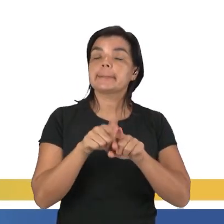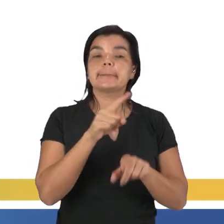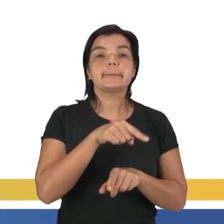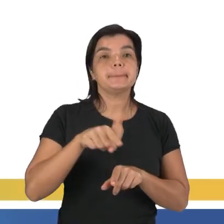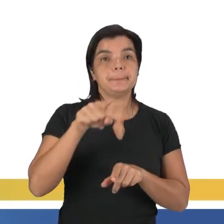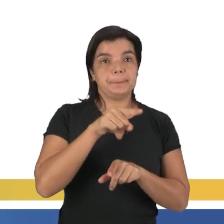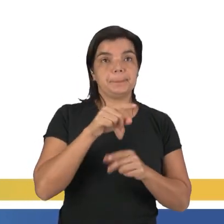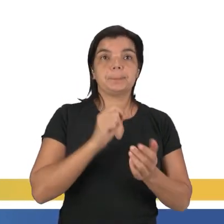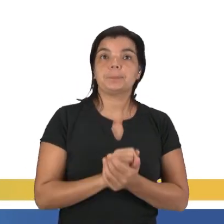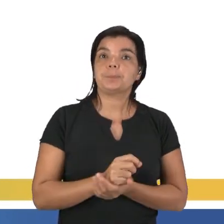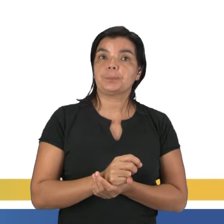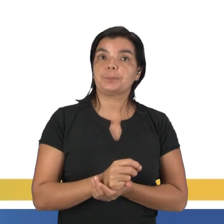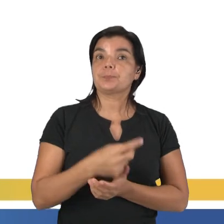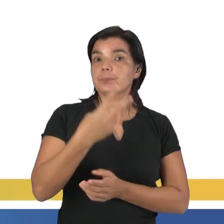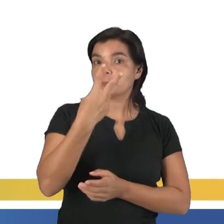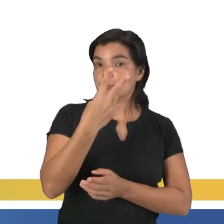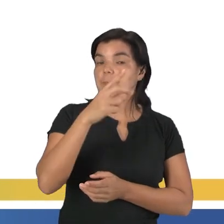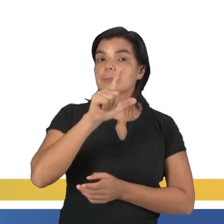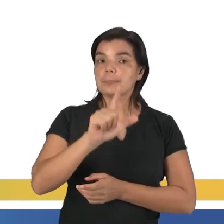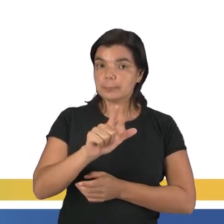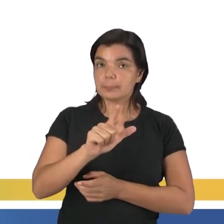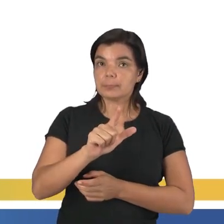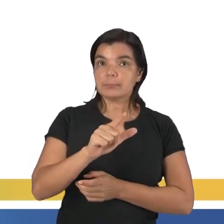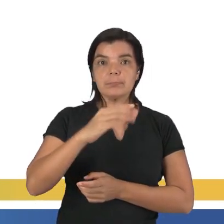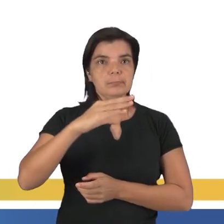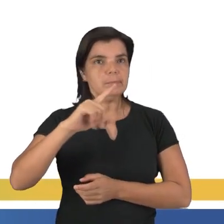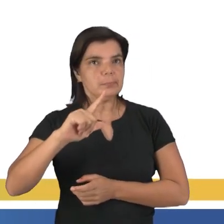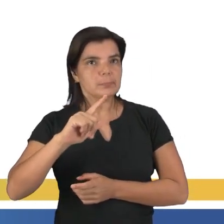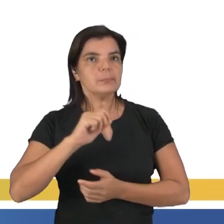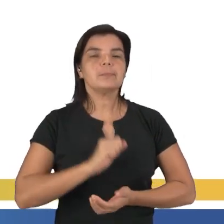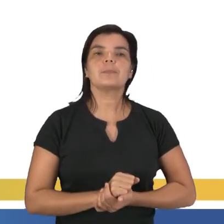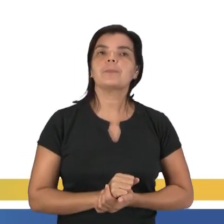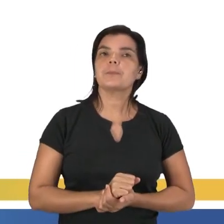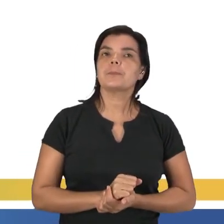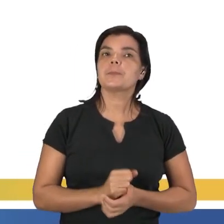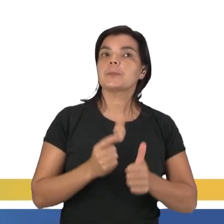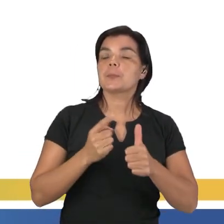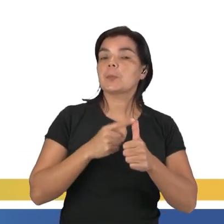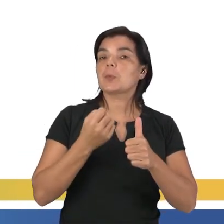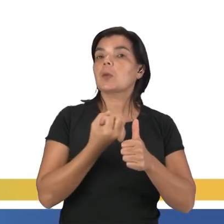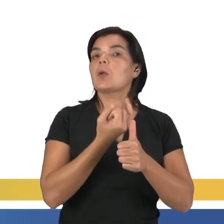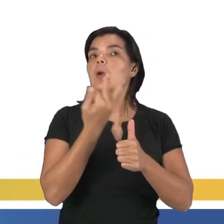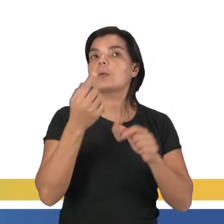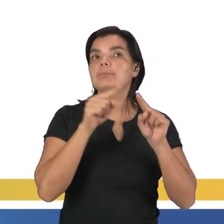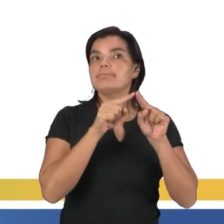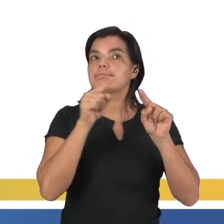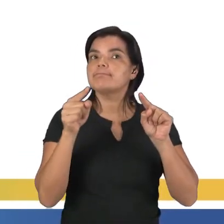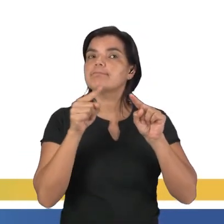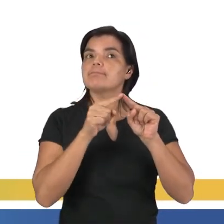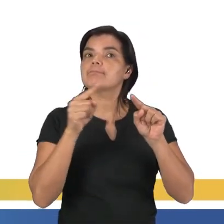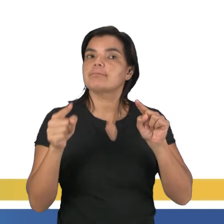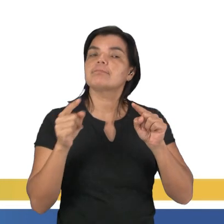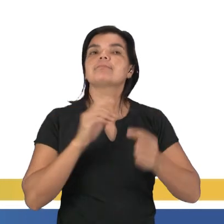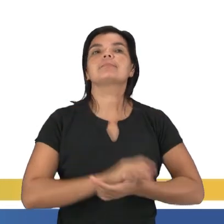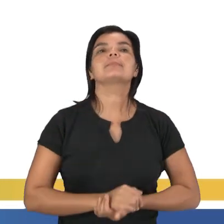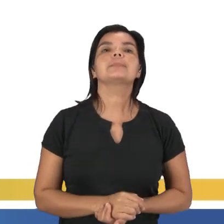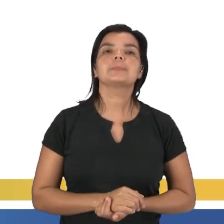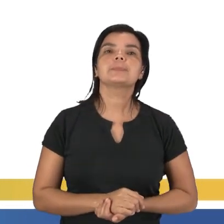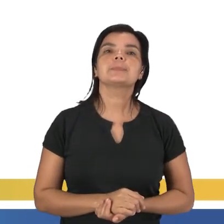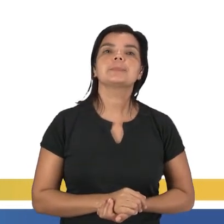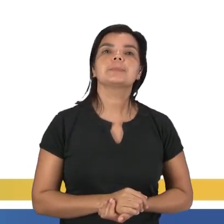quer transformar 2 litros em centilitros. Então, o primeiro passo, quantas casas vamos pular de litros para